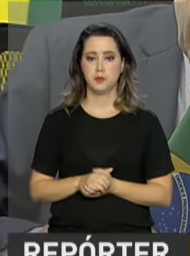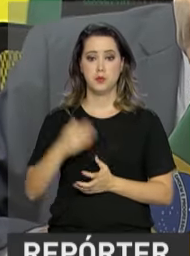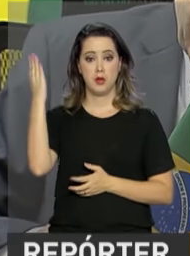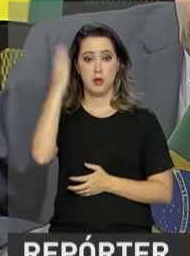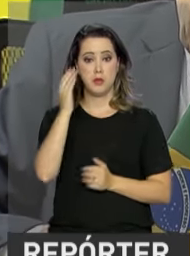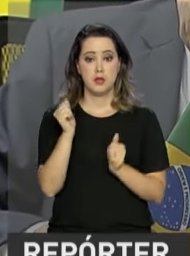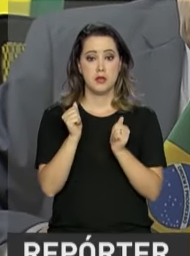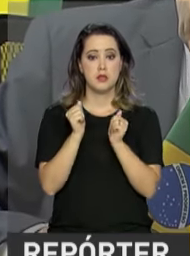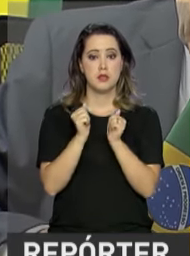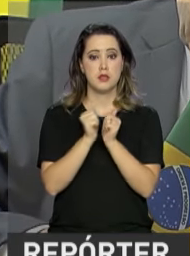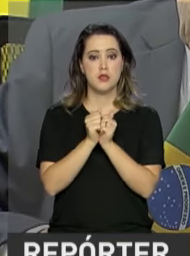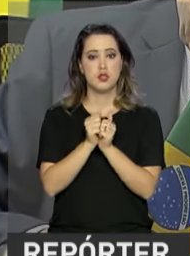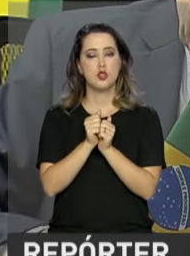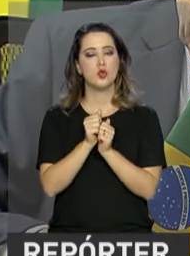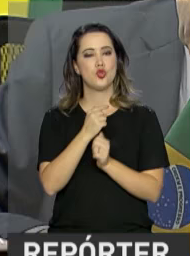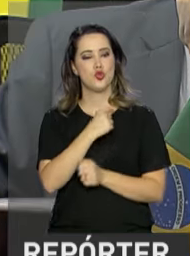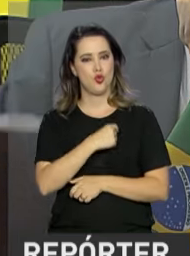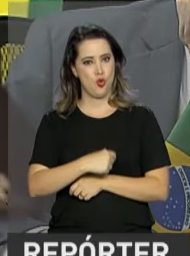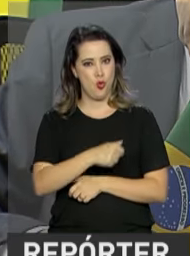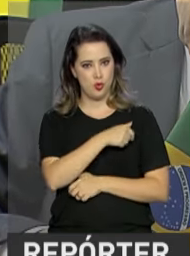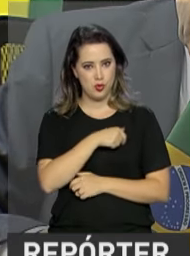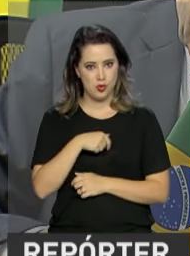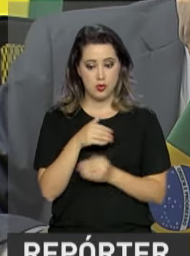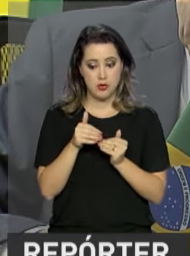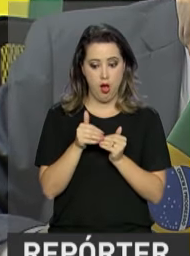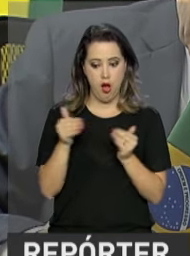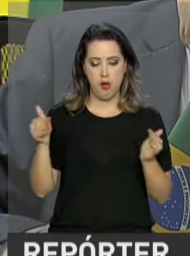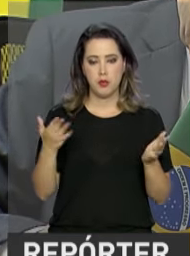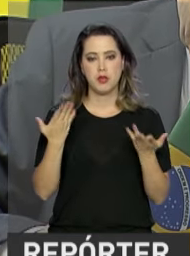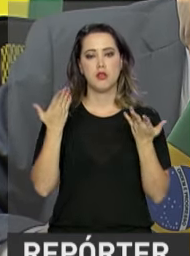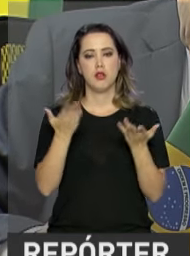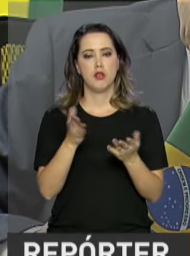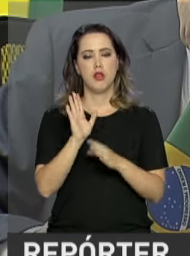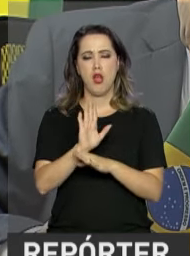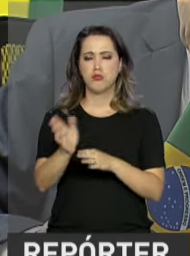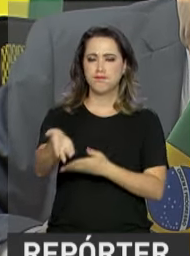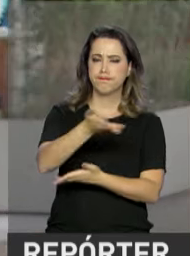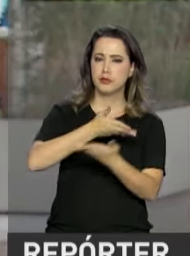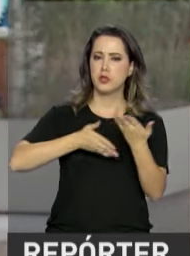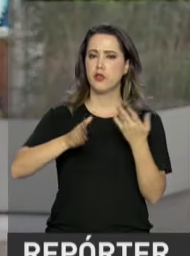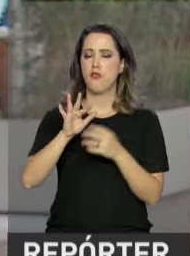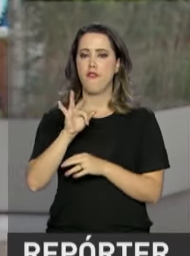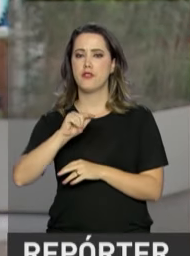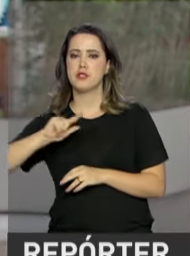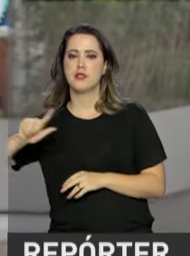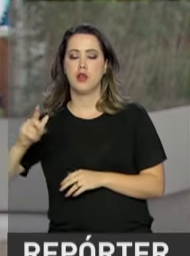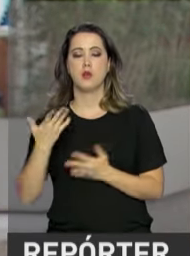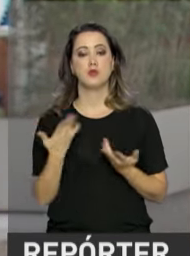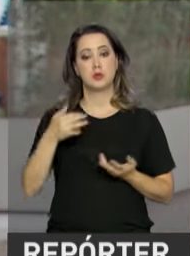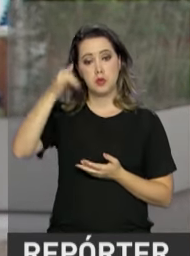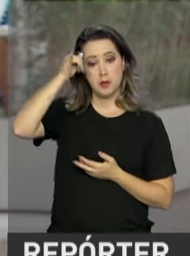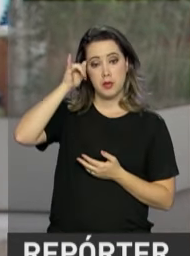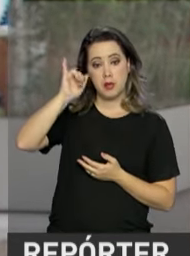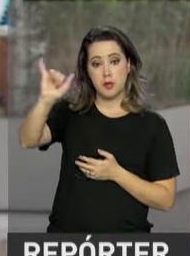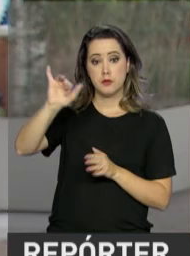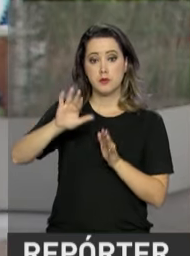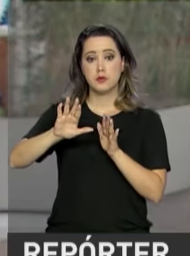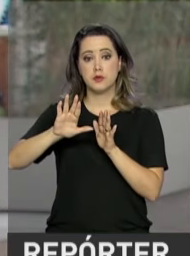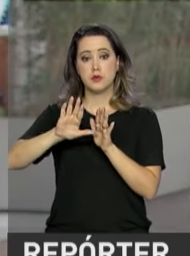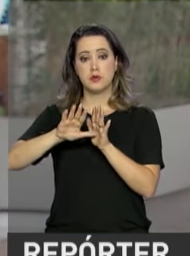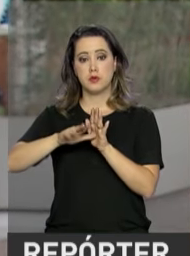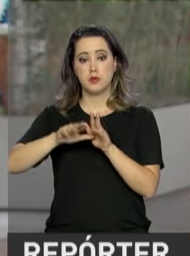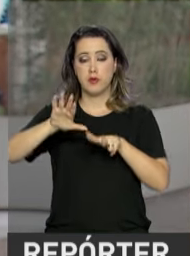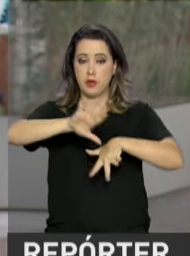Brasil e Suíça assinaram uma convenção para ampliar a cooperação na área fiscal. Além de combater fraudes e sonegação